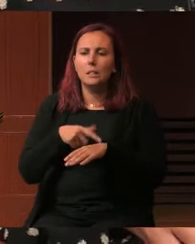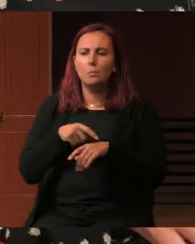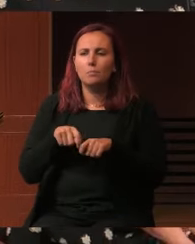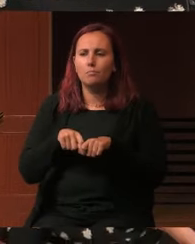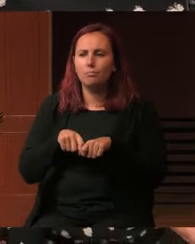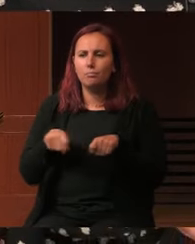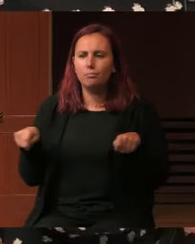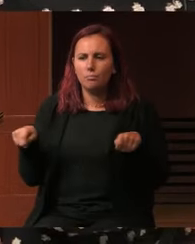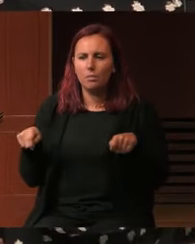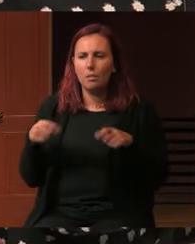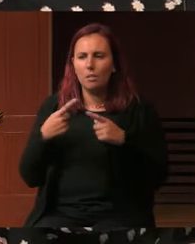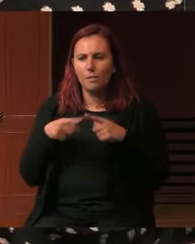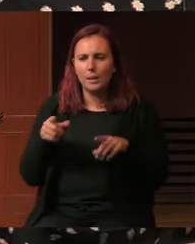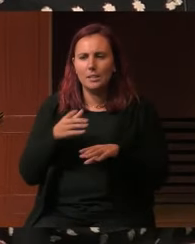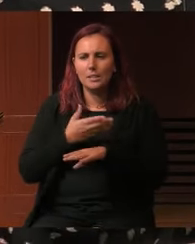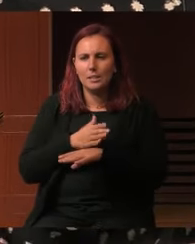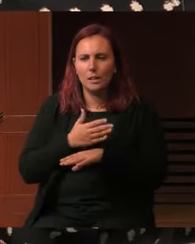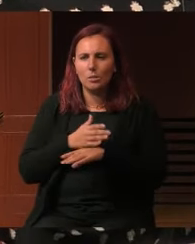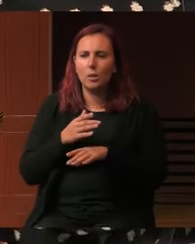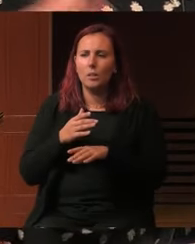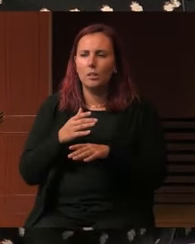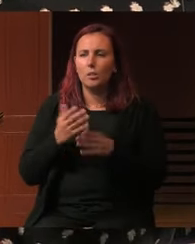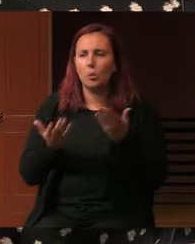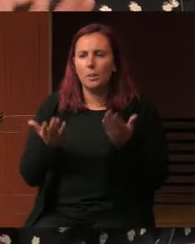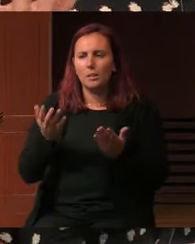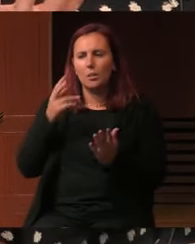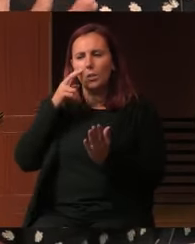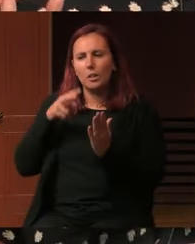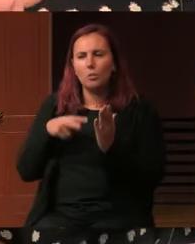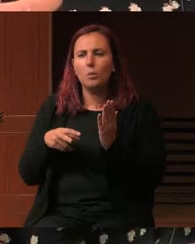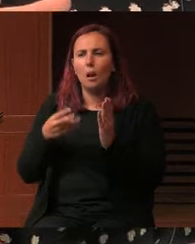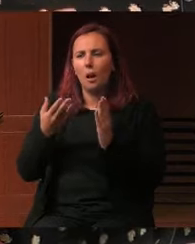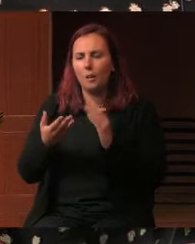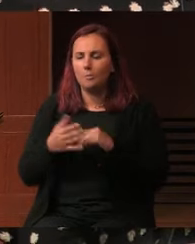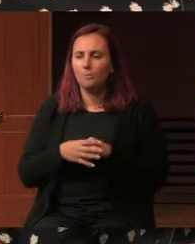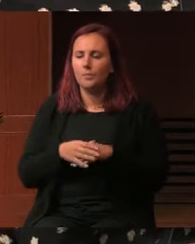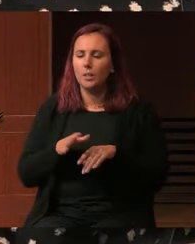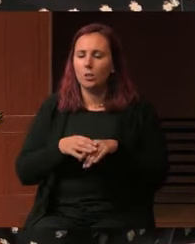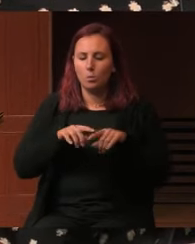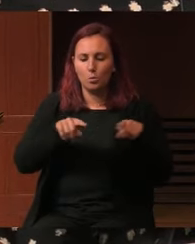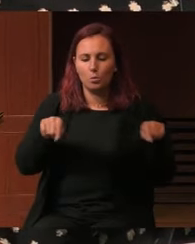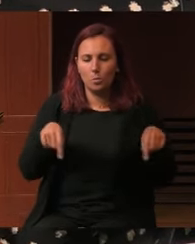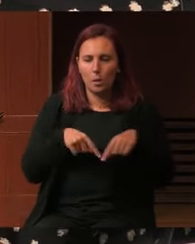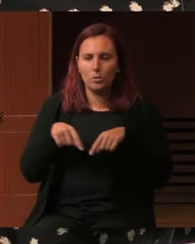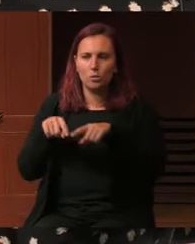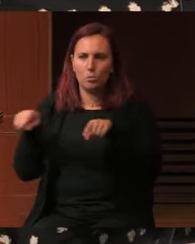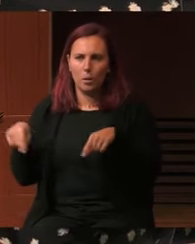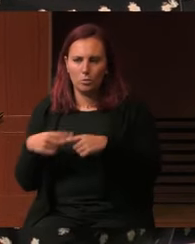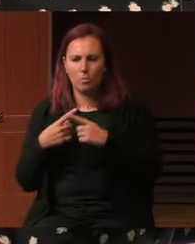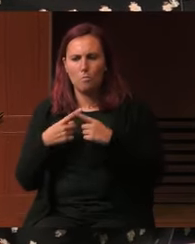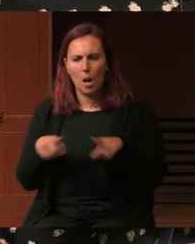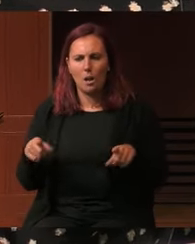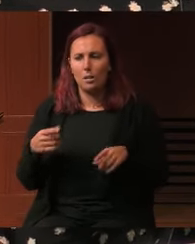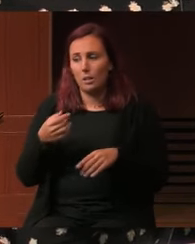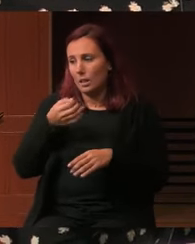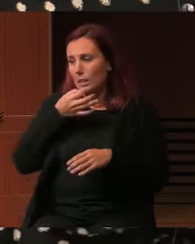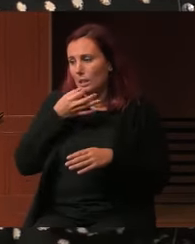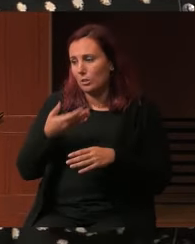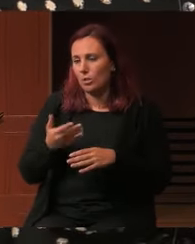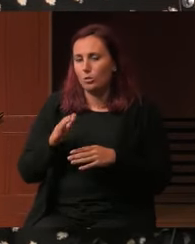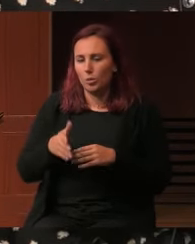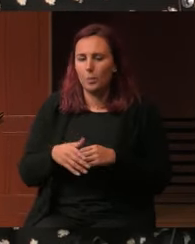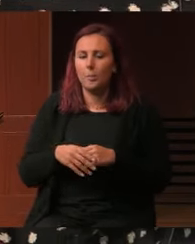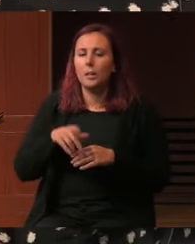nossa relação com a leitura. Bom, já vimos que os espaços mudaram, não é? Já foi aqui referido.